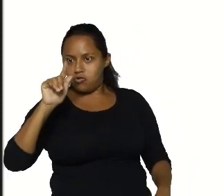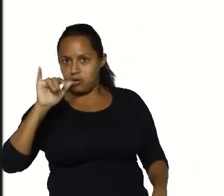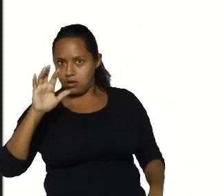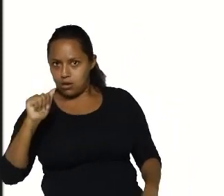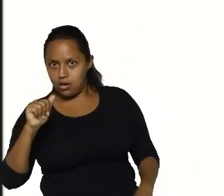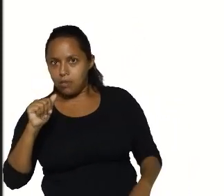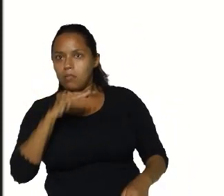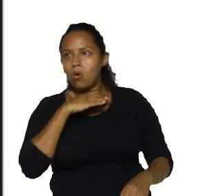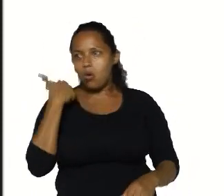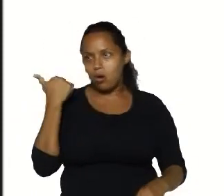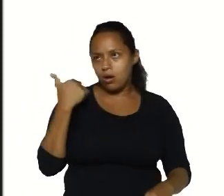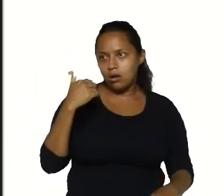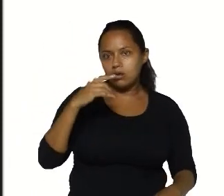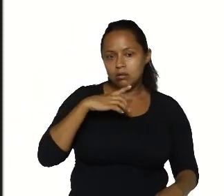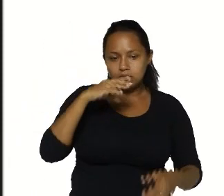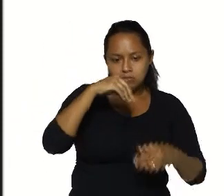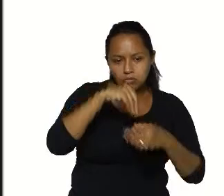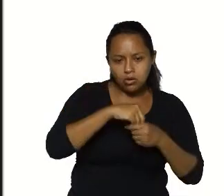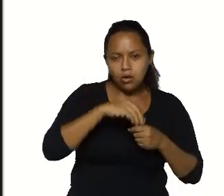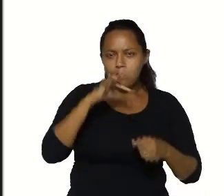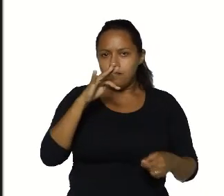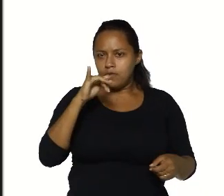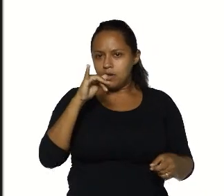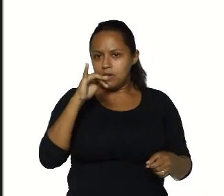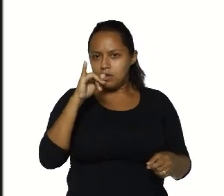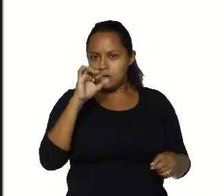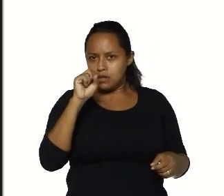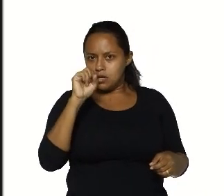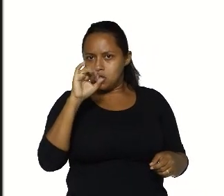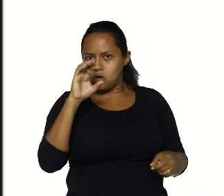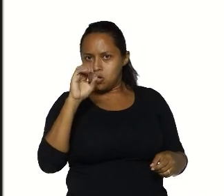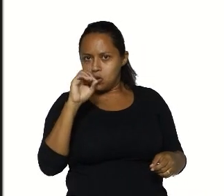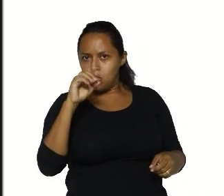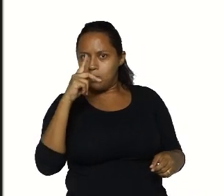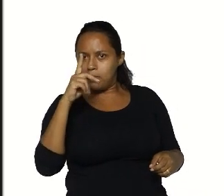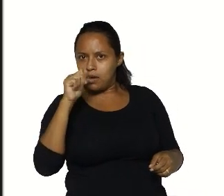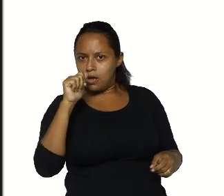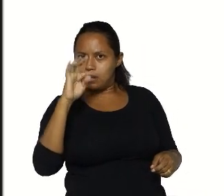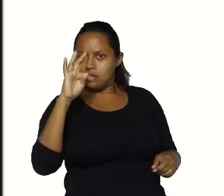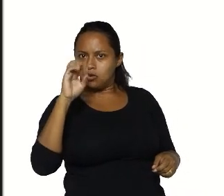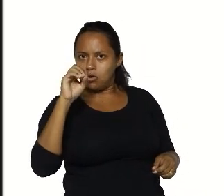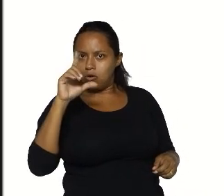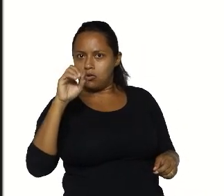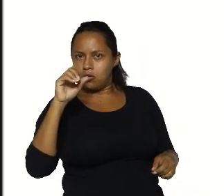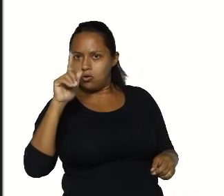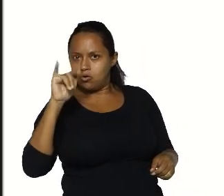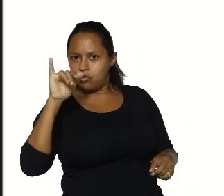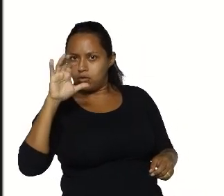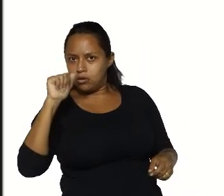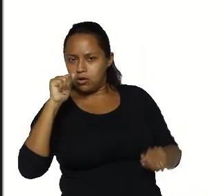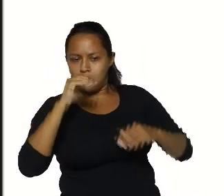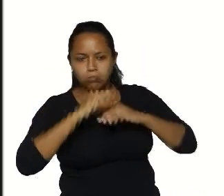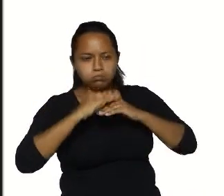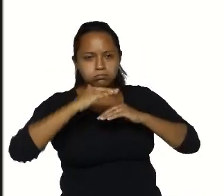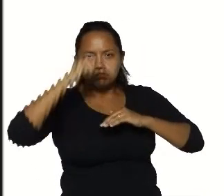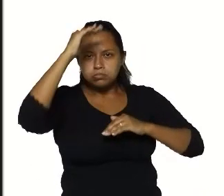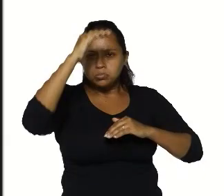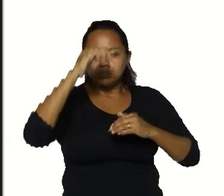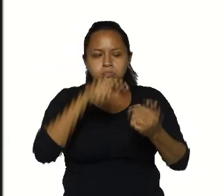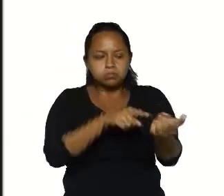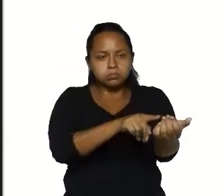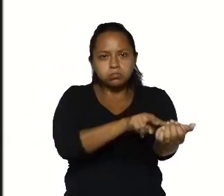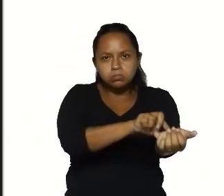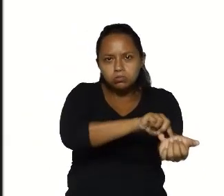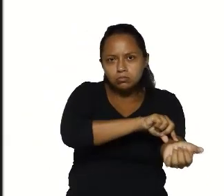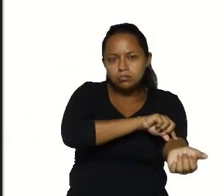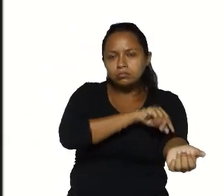como base fisiopatológica uma resposta imune anômala, causando aumento da permeabilidade dos